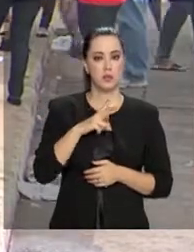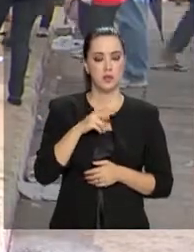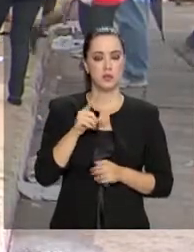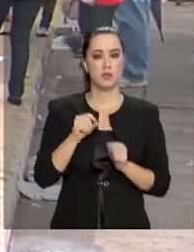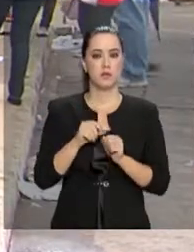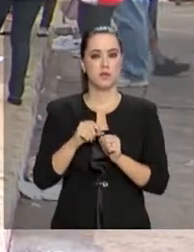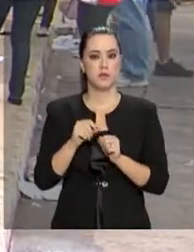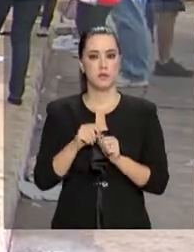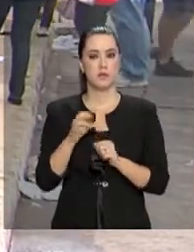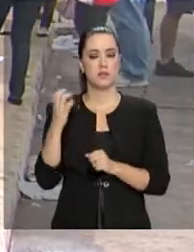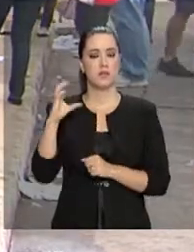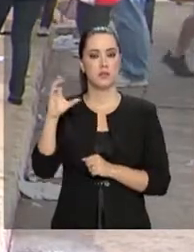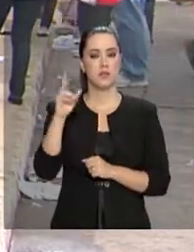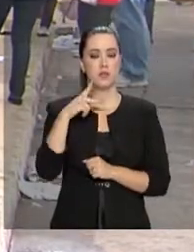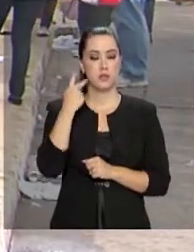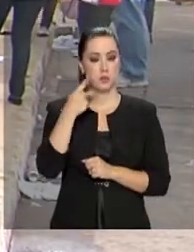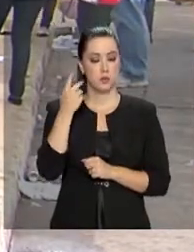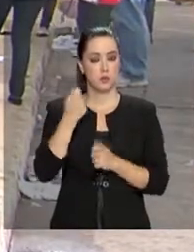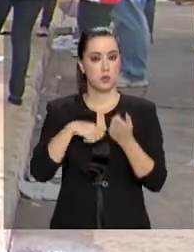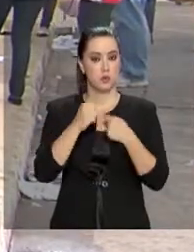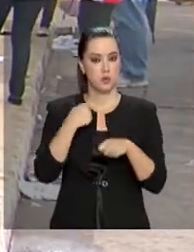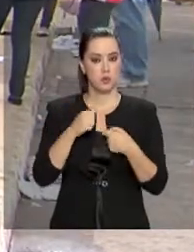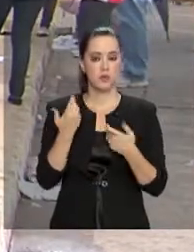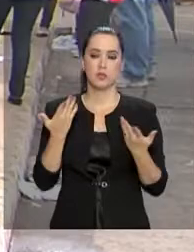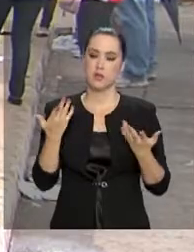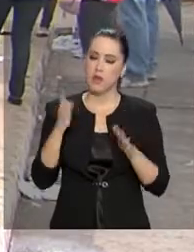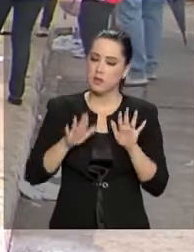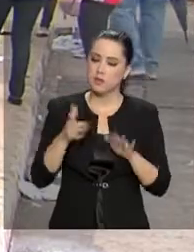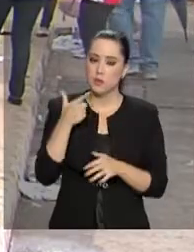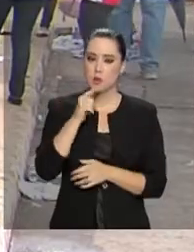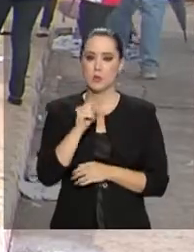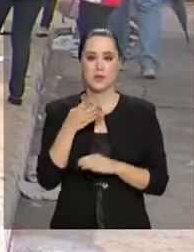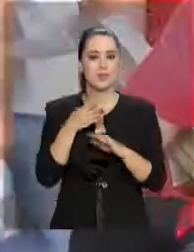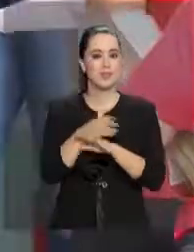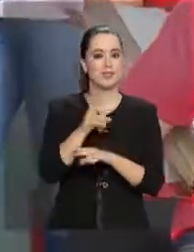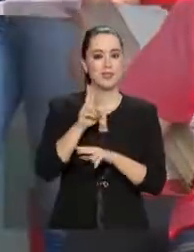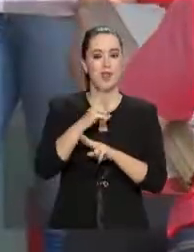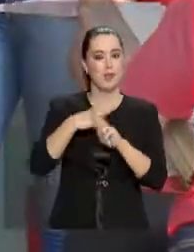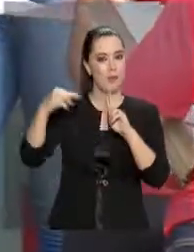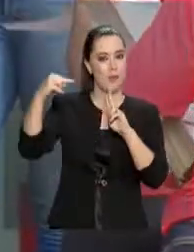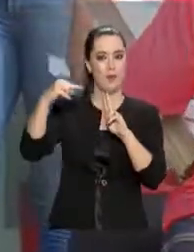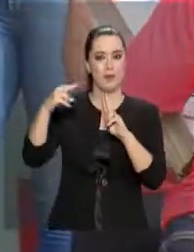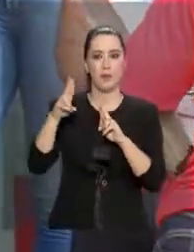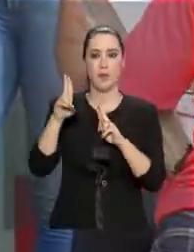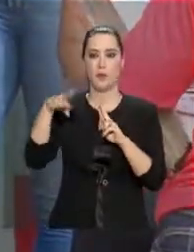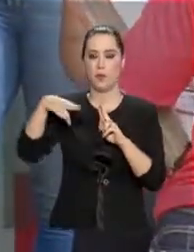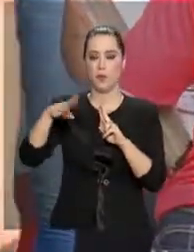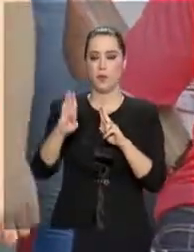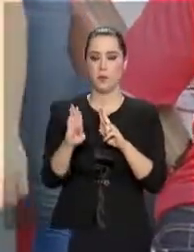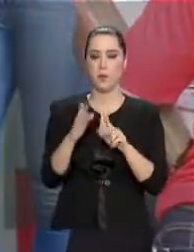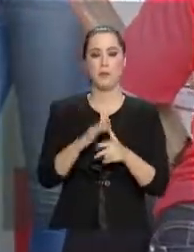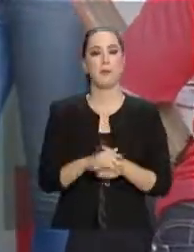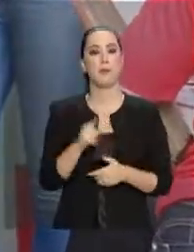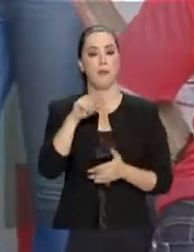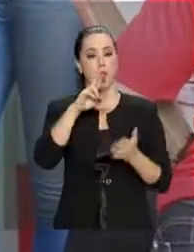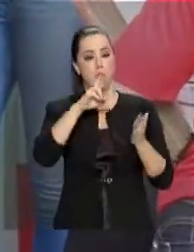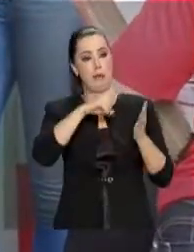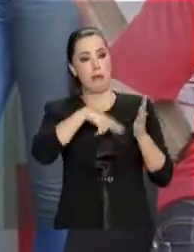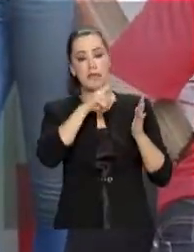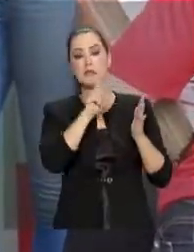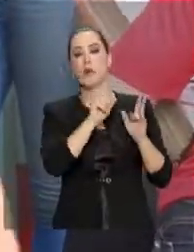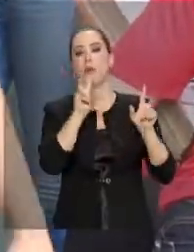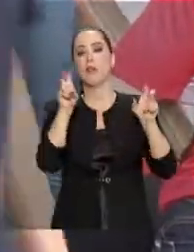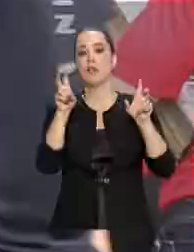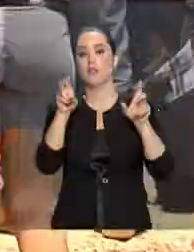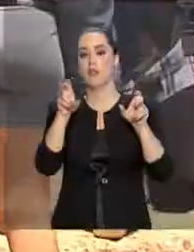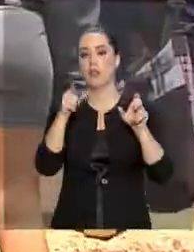uma faculdade de Ciências Políticas e Economia. Quem sabe consiga aí uma nova vaga na UNB agora. O tema da redação, manipulação do